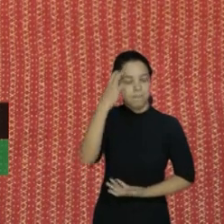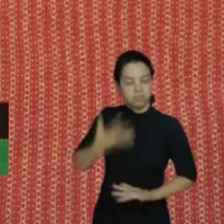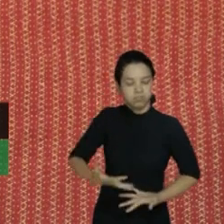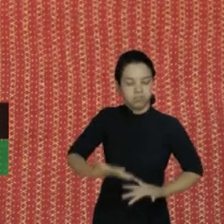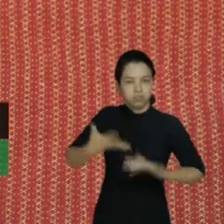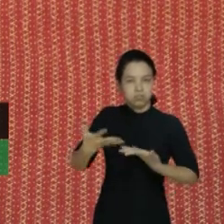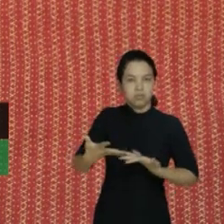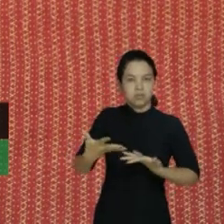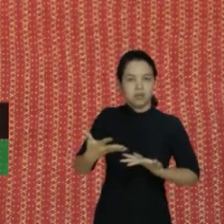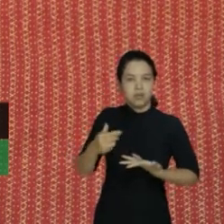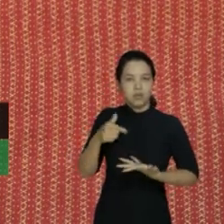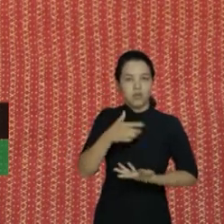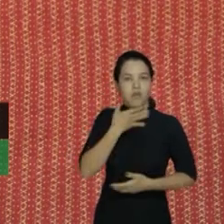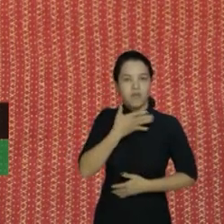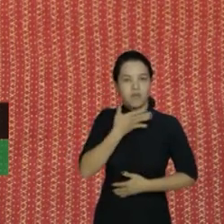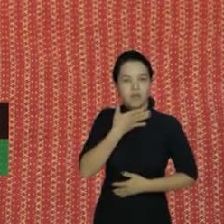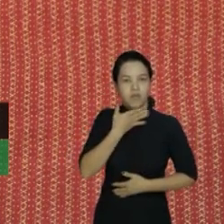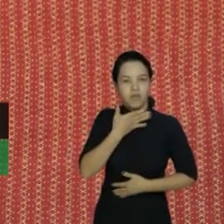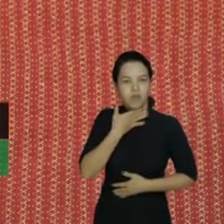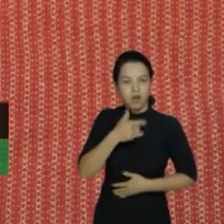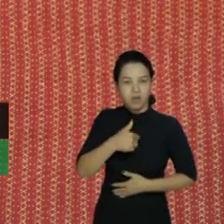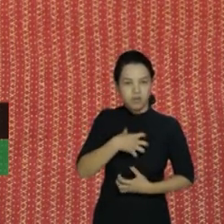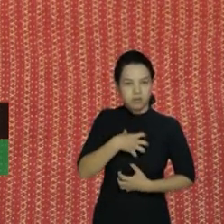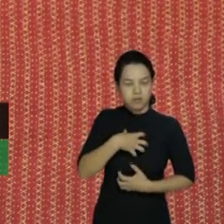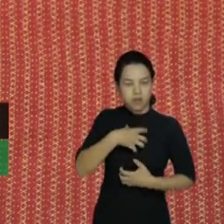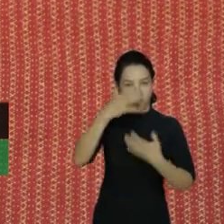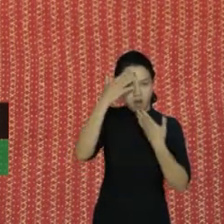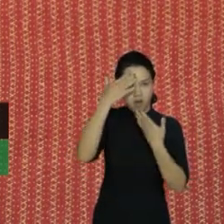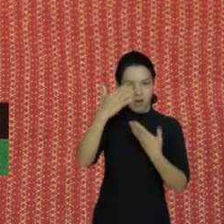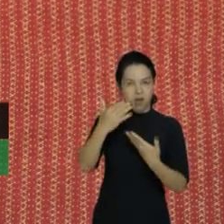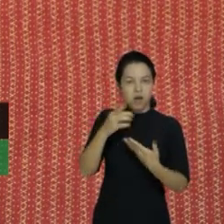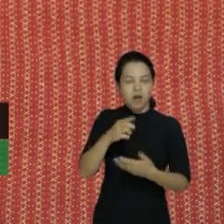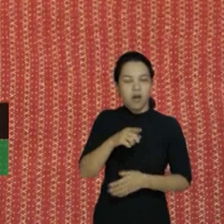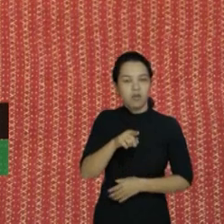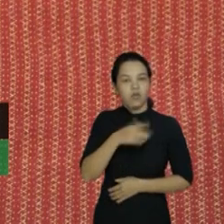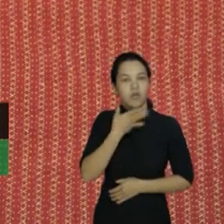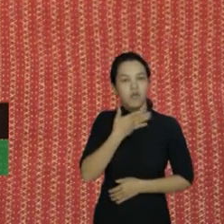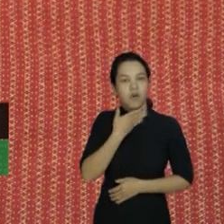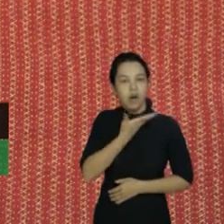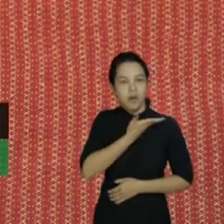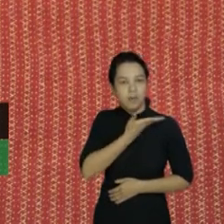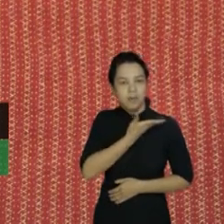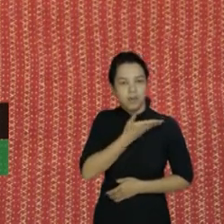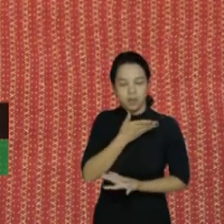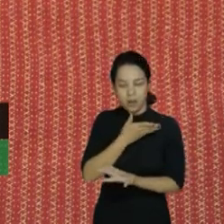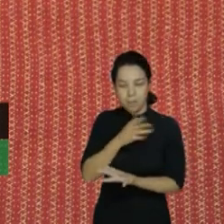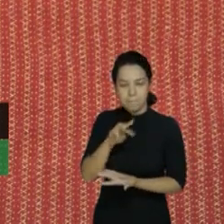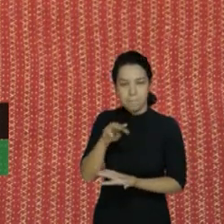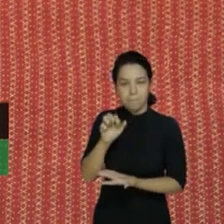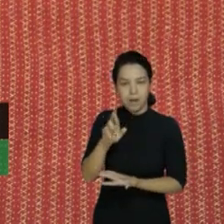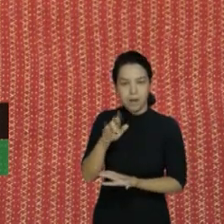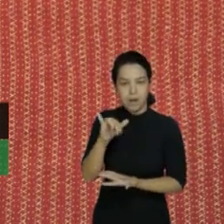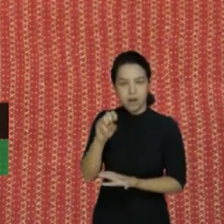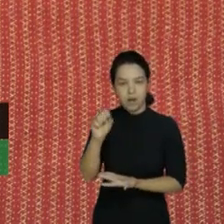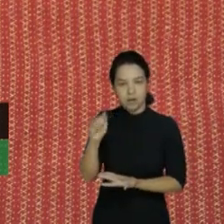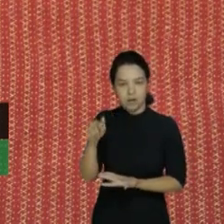sua voz. Quero agradecer de coração a Marisa, minha amiga lá de Lages,